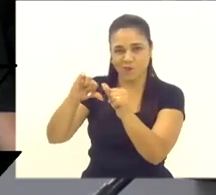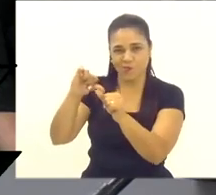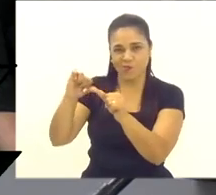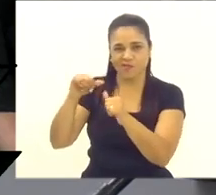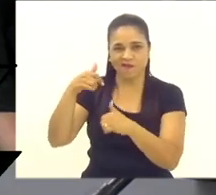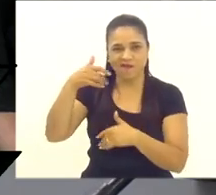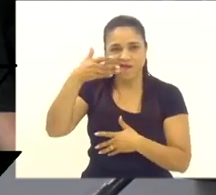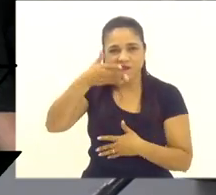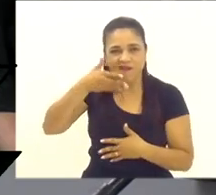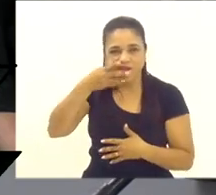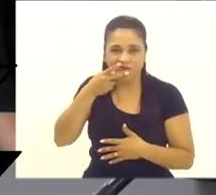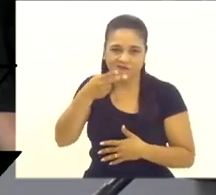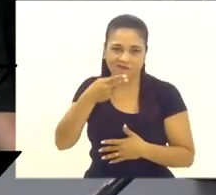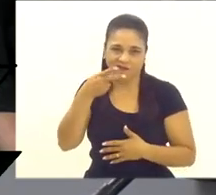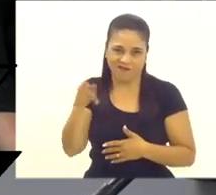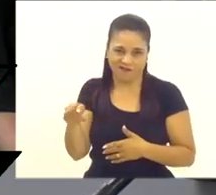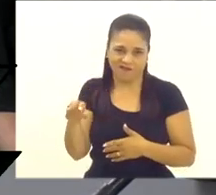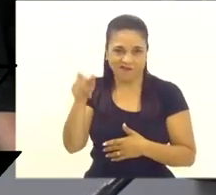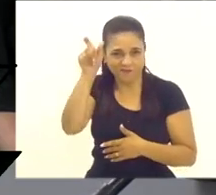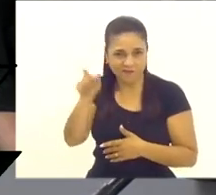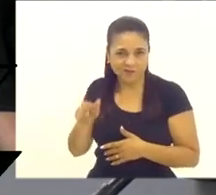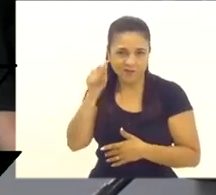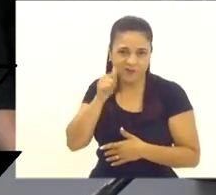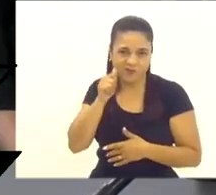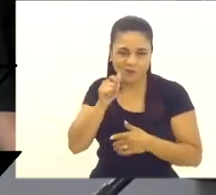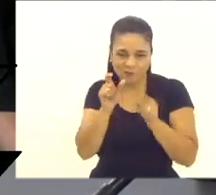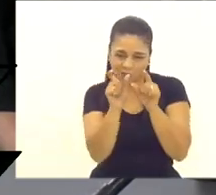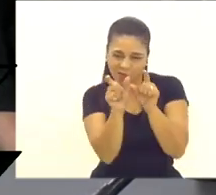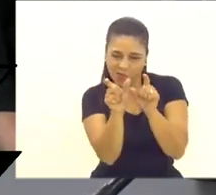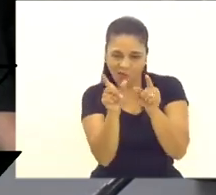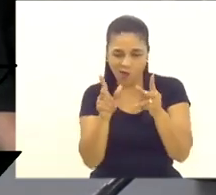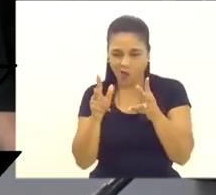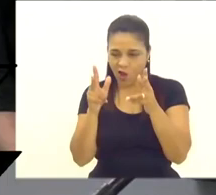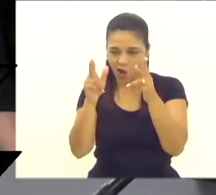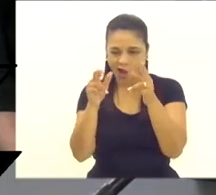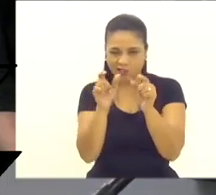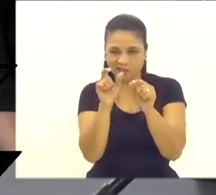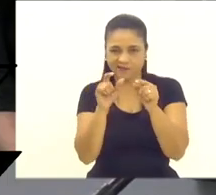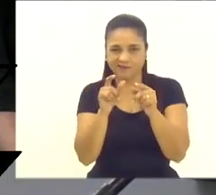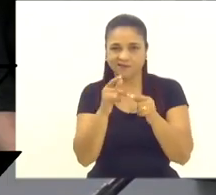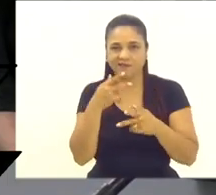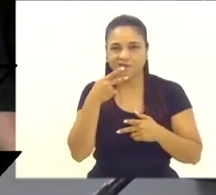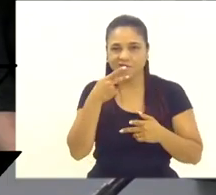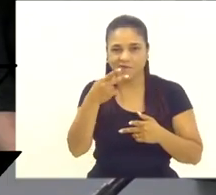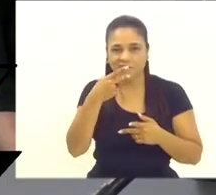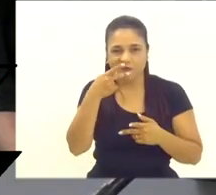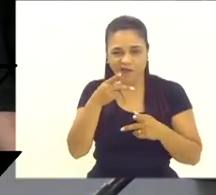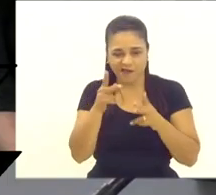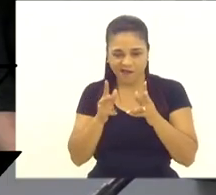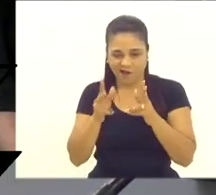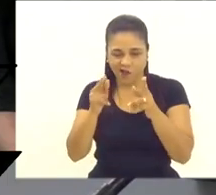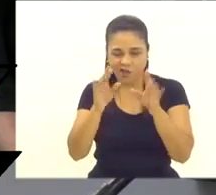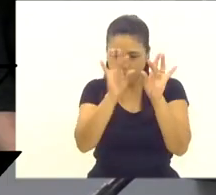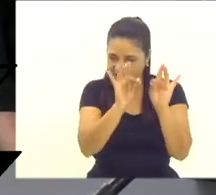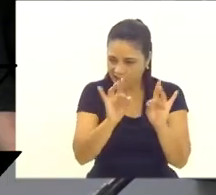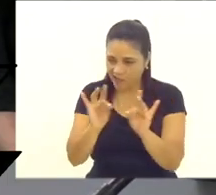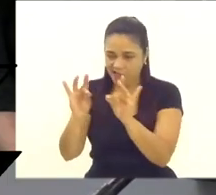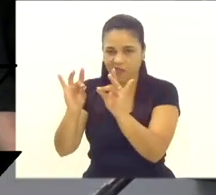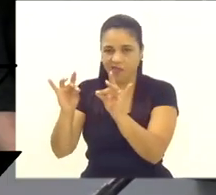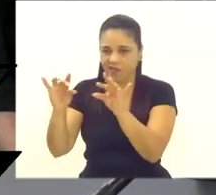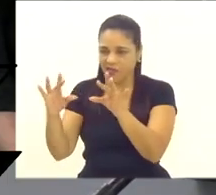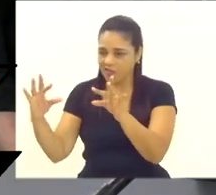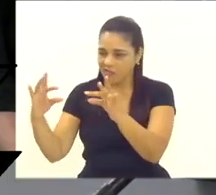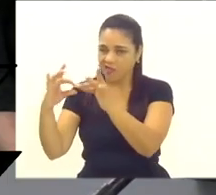que a pessoa falou isso E aí você tira um trechinho da fala da pessoa e isso também a gente considera